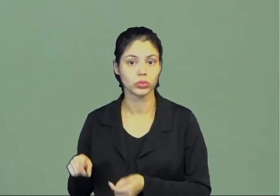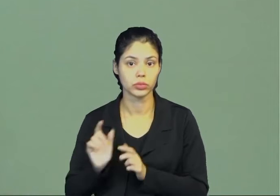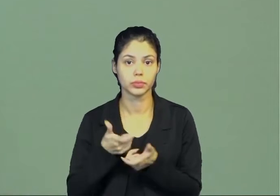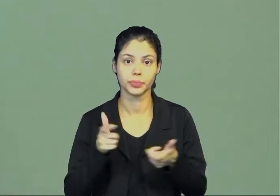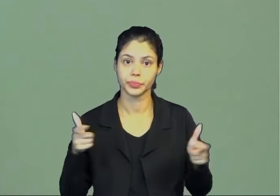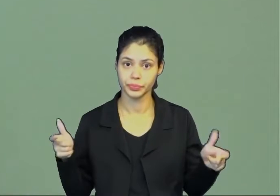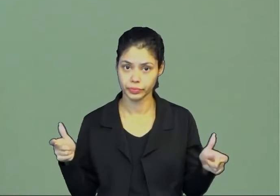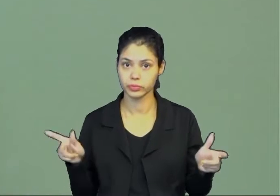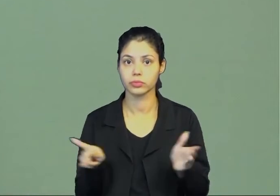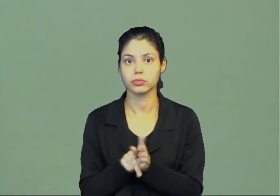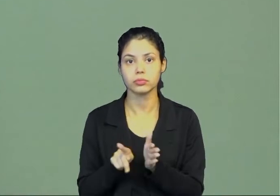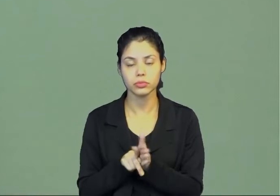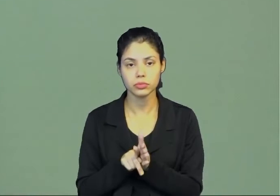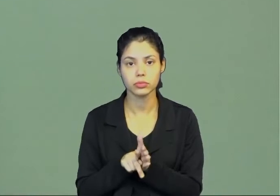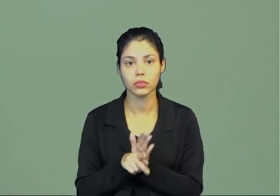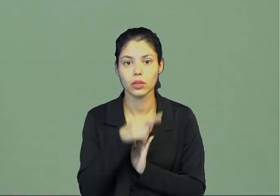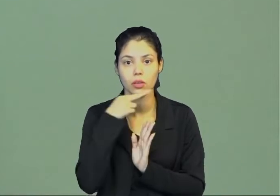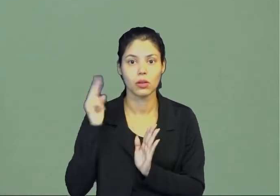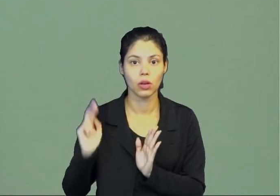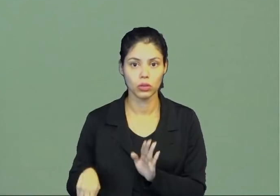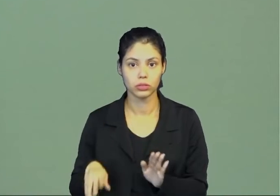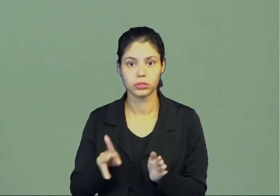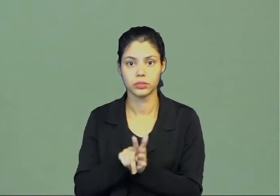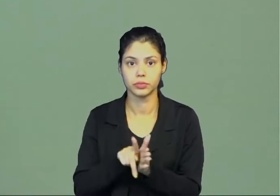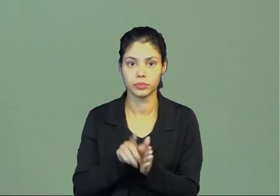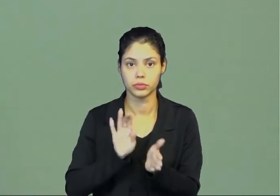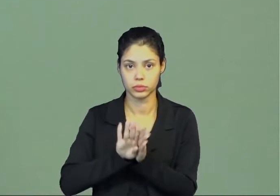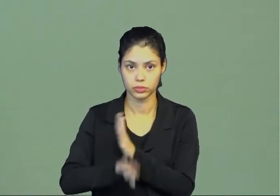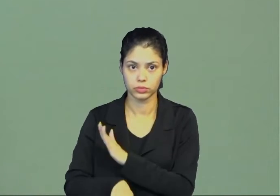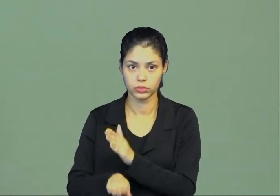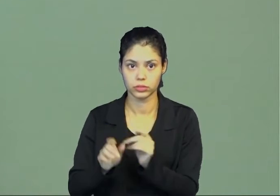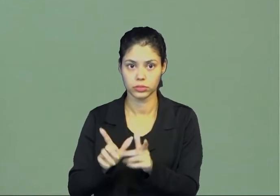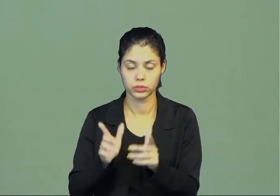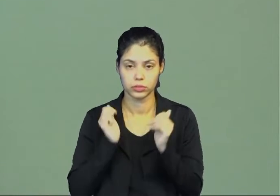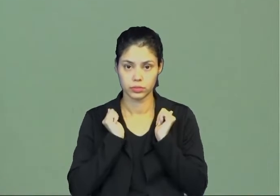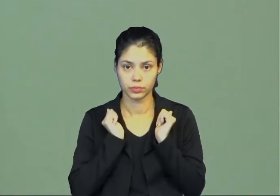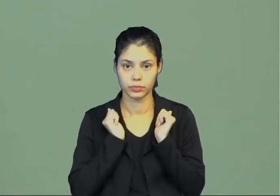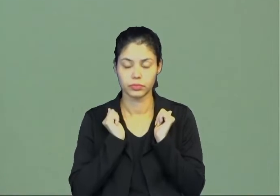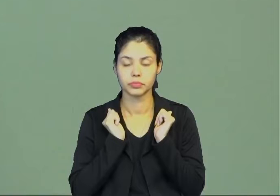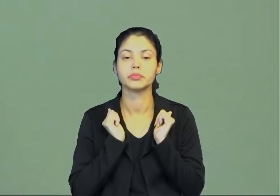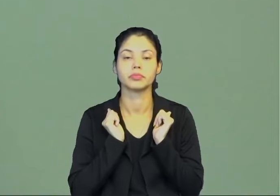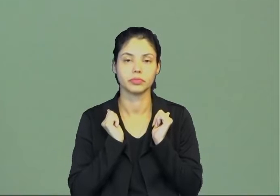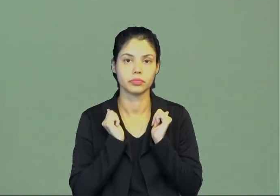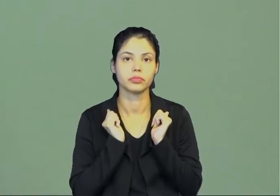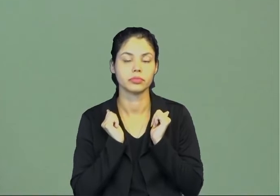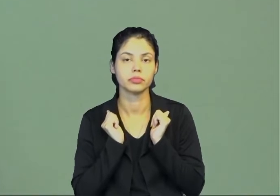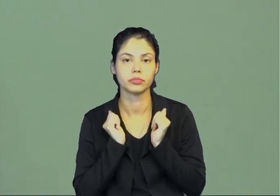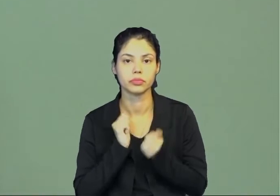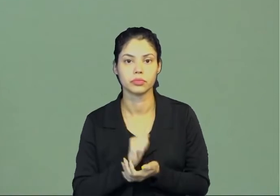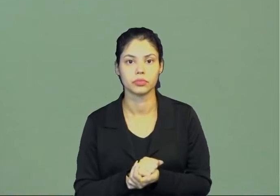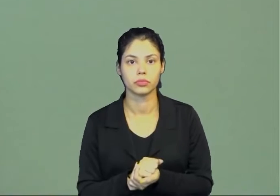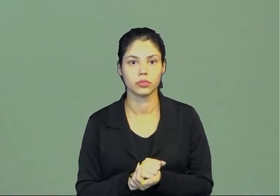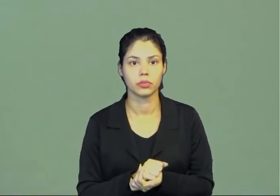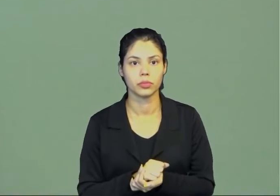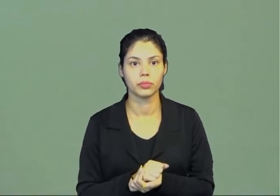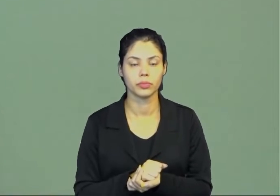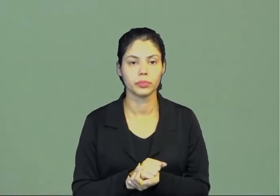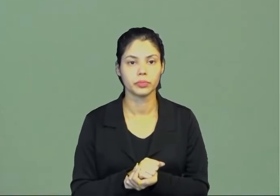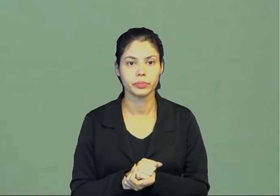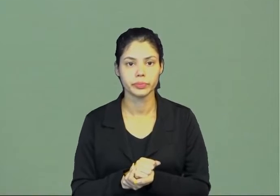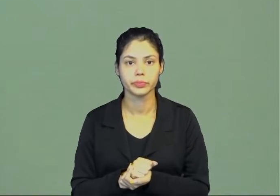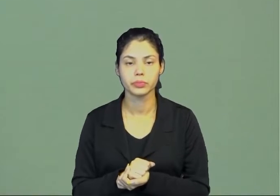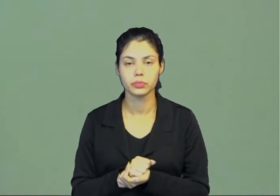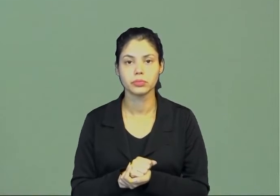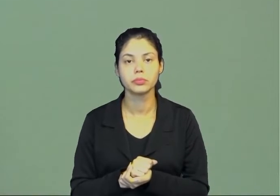russo, em 1917. Então, a Rússia retira as suas tropas da Primeira Guerra para, né,